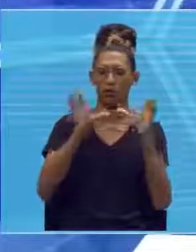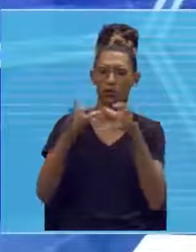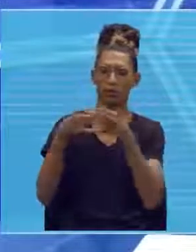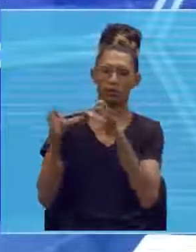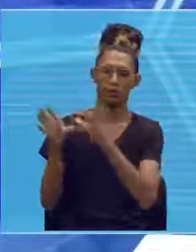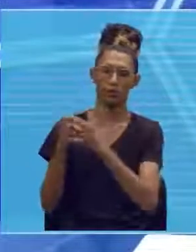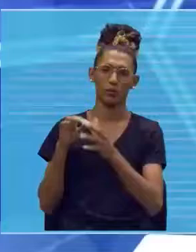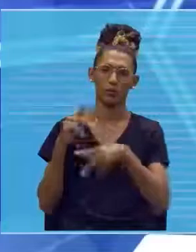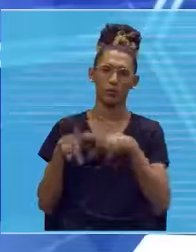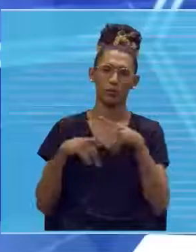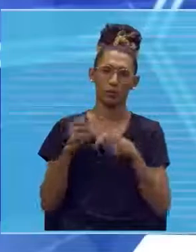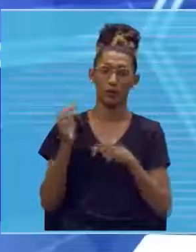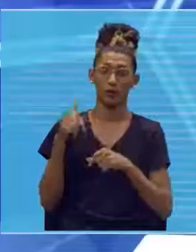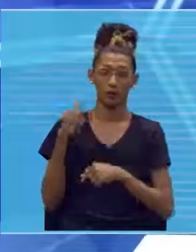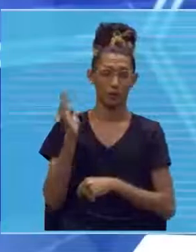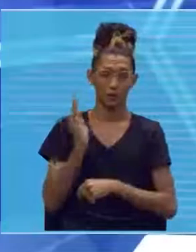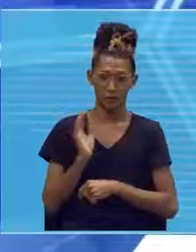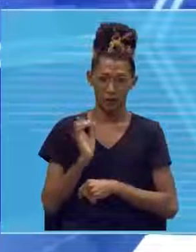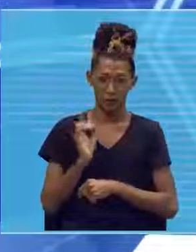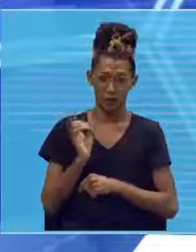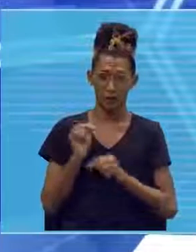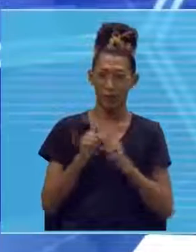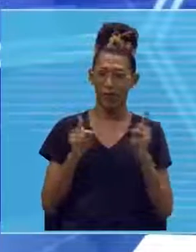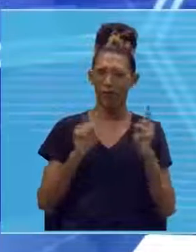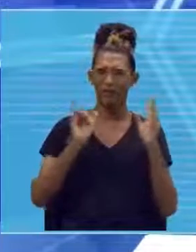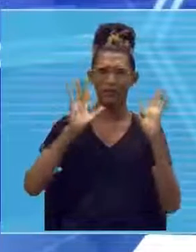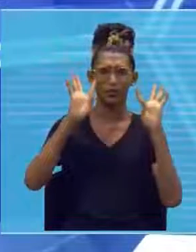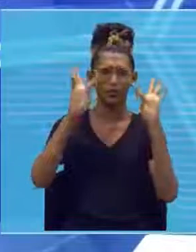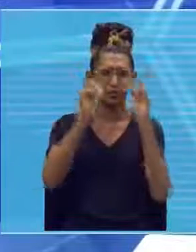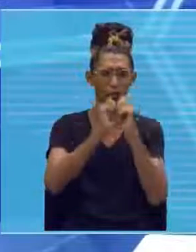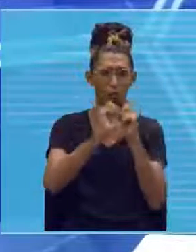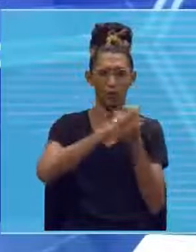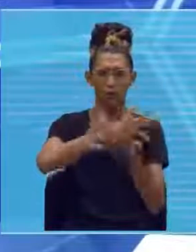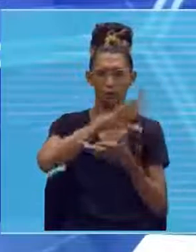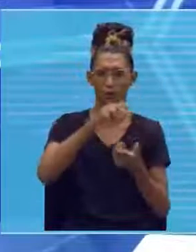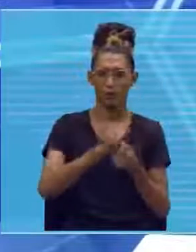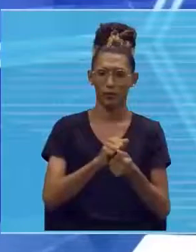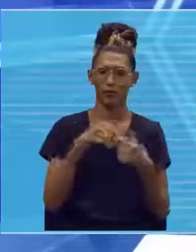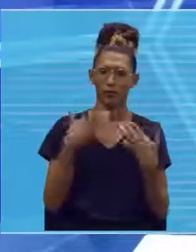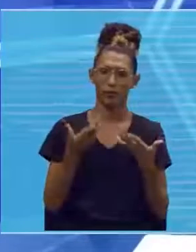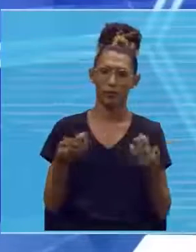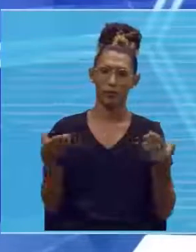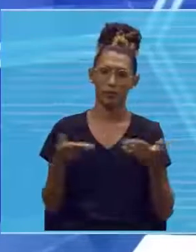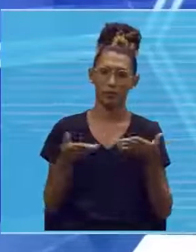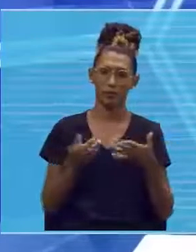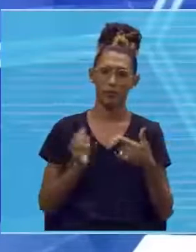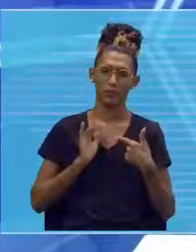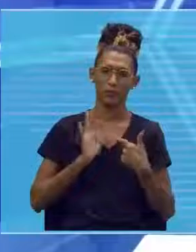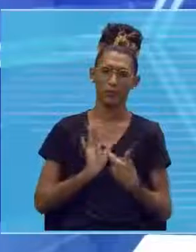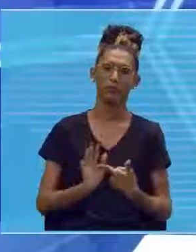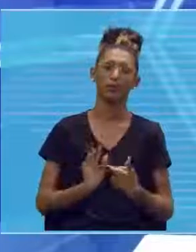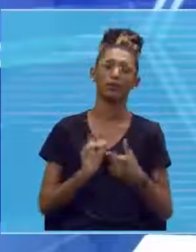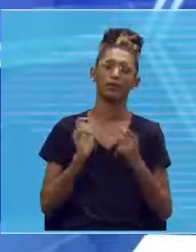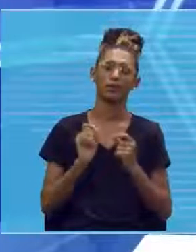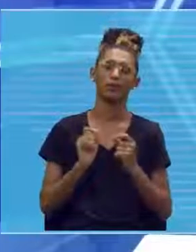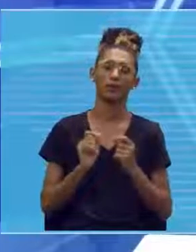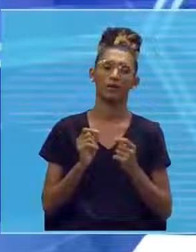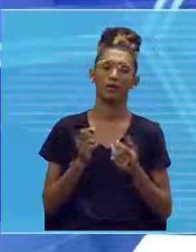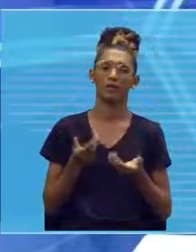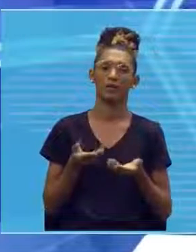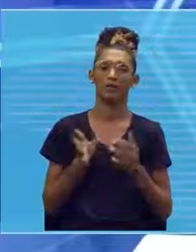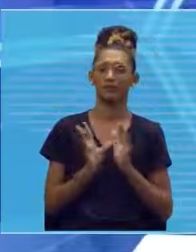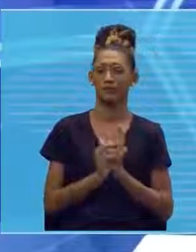né mas povos do mundo inteiro então a gente trouxe aqui para vocês essa pequena mostra